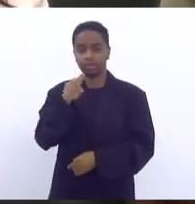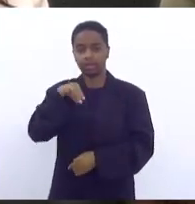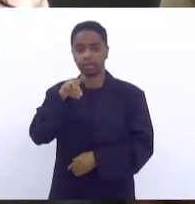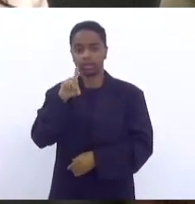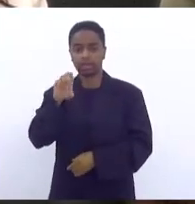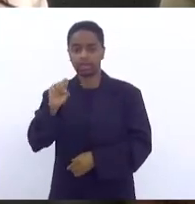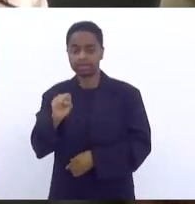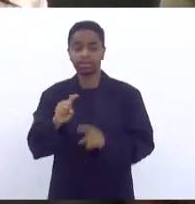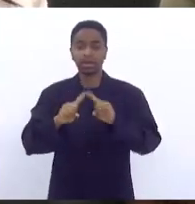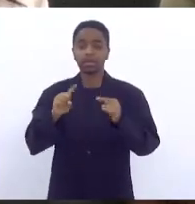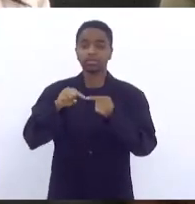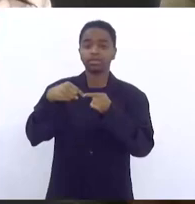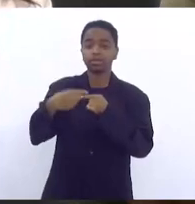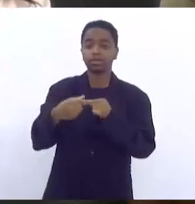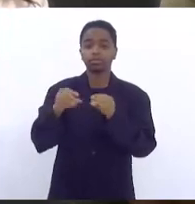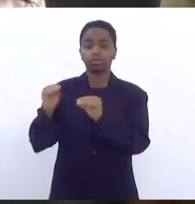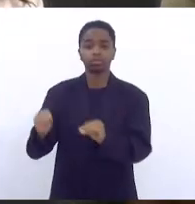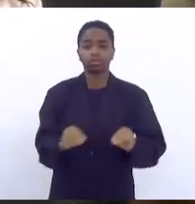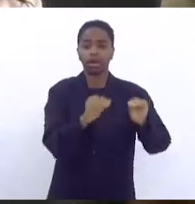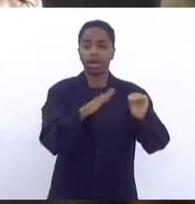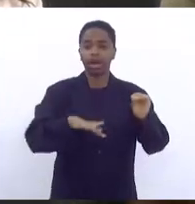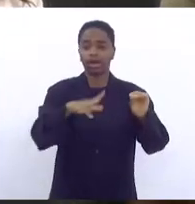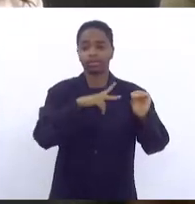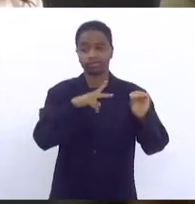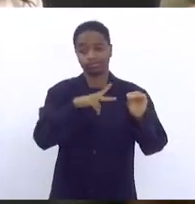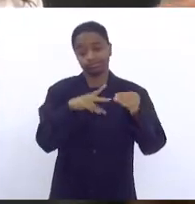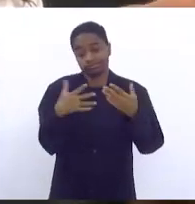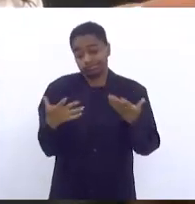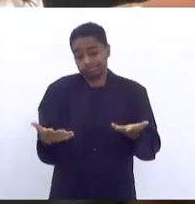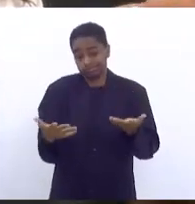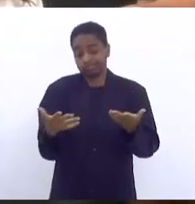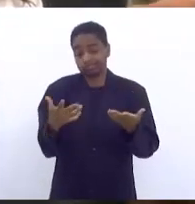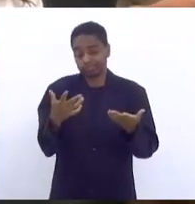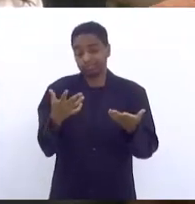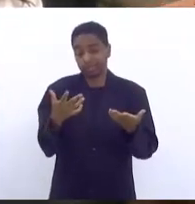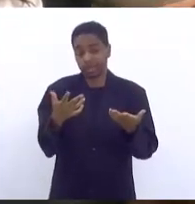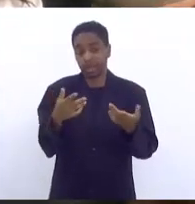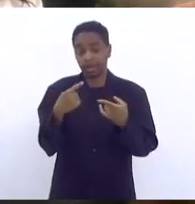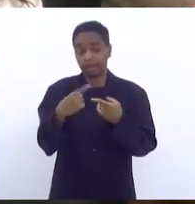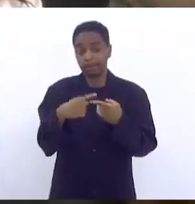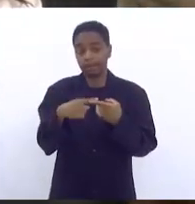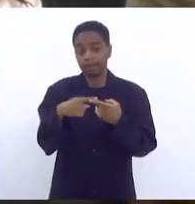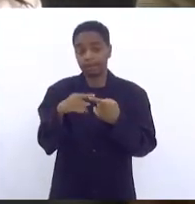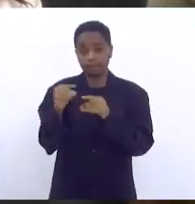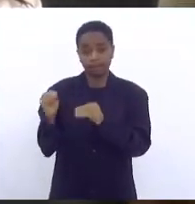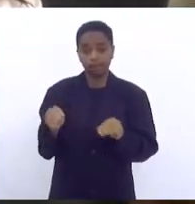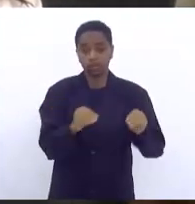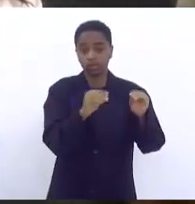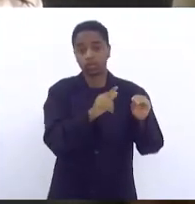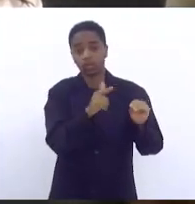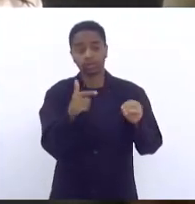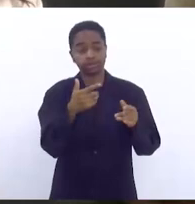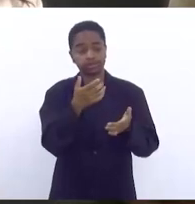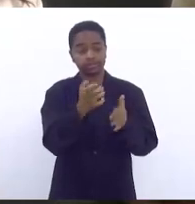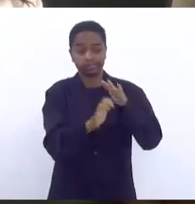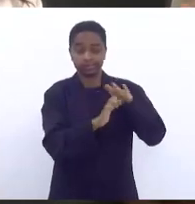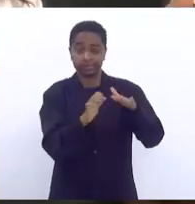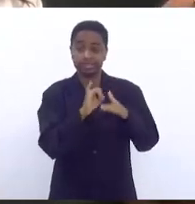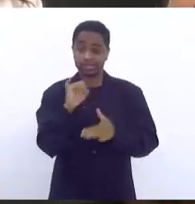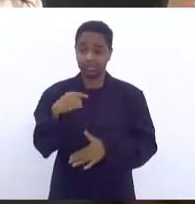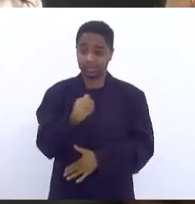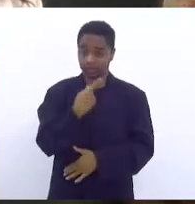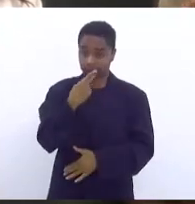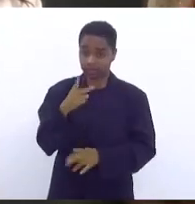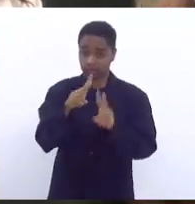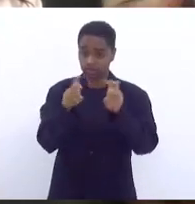quarentena passaram pro setor privado né a famosa porta giratória né para uma empresa de fundo de investimentos então se se é pra gente falar em